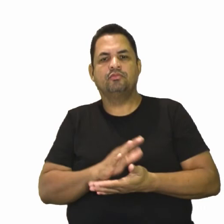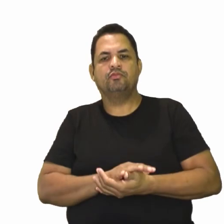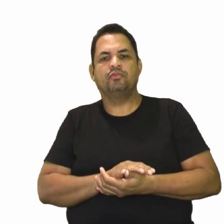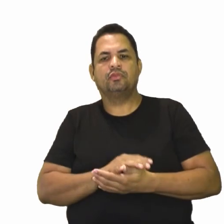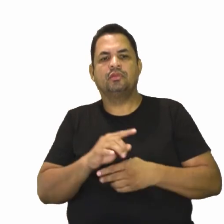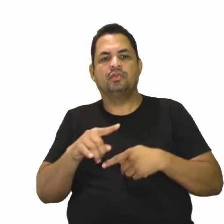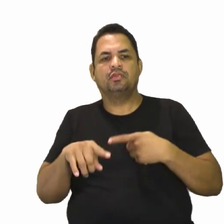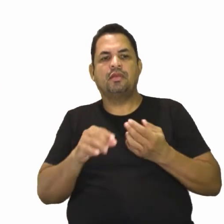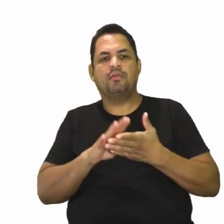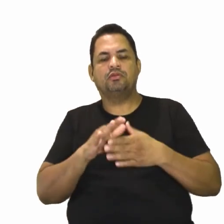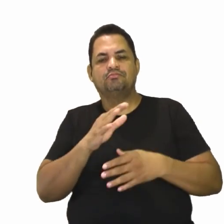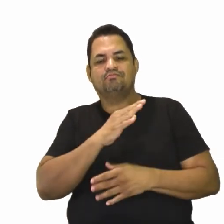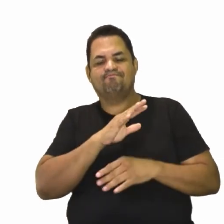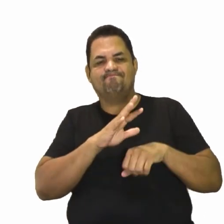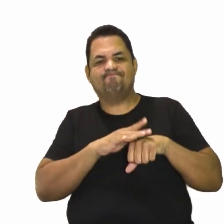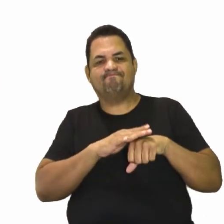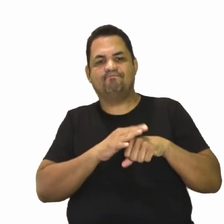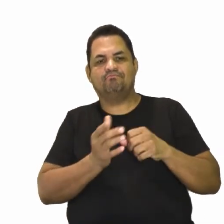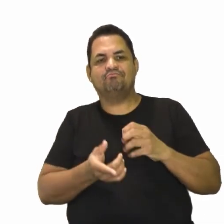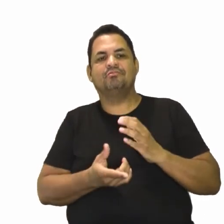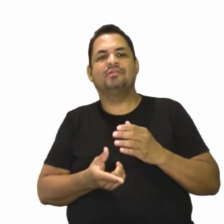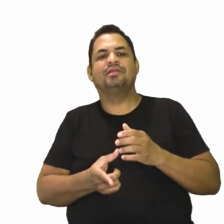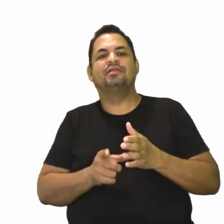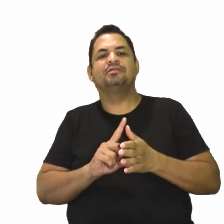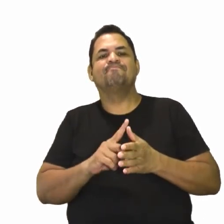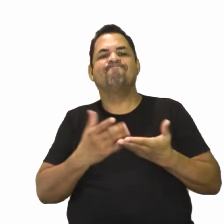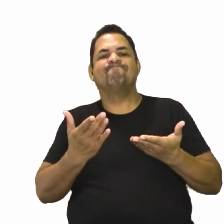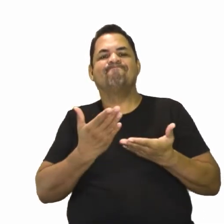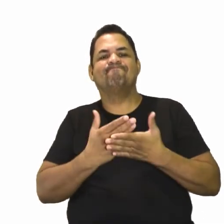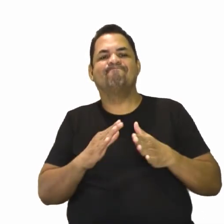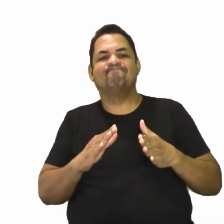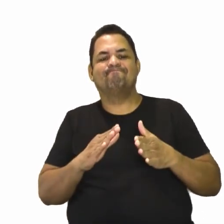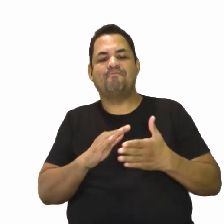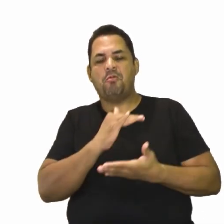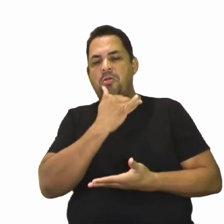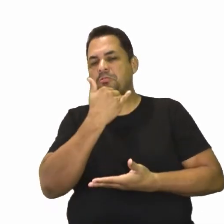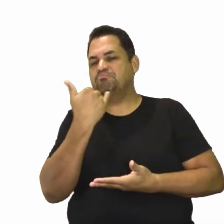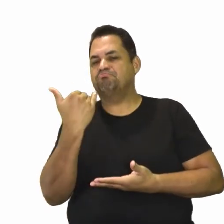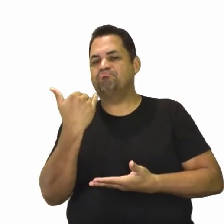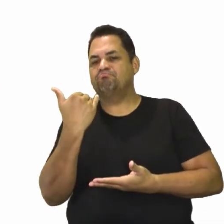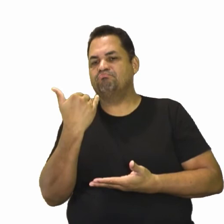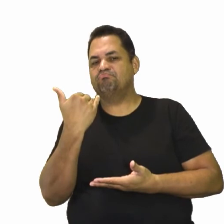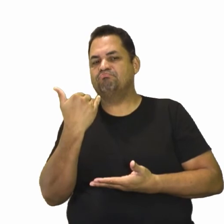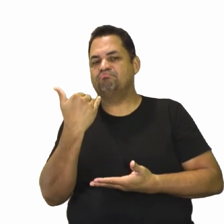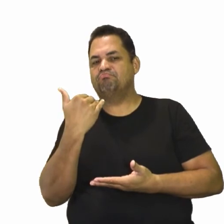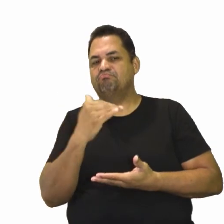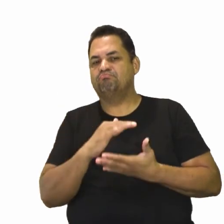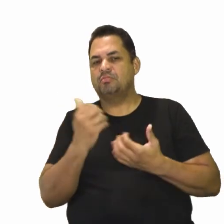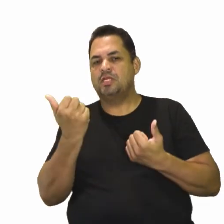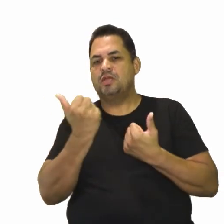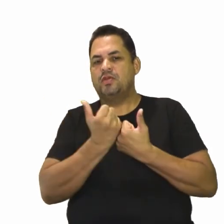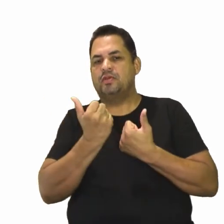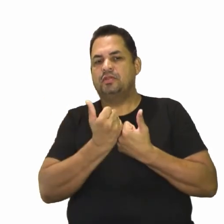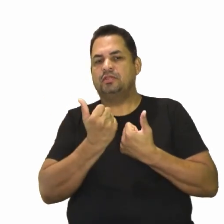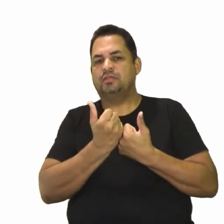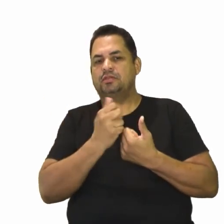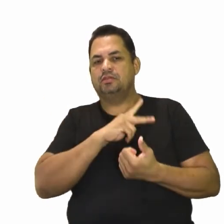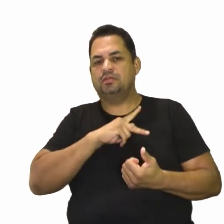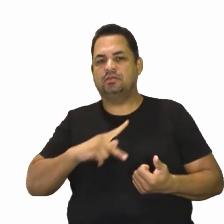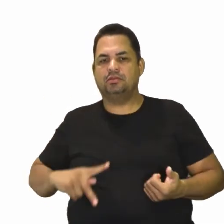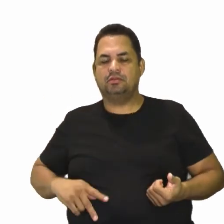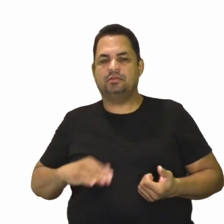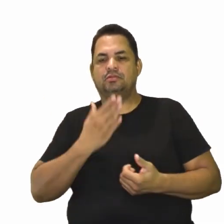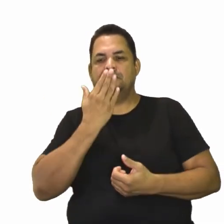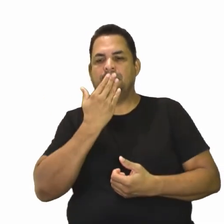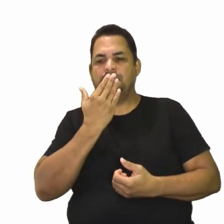E logo fica doente. Antes de assumir, acaba falecendo. Assume o vice-presidente